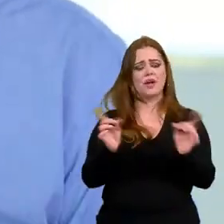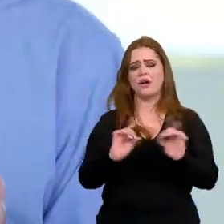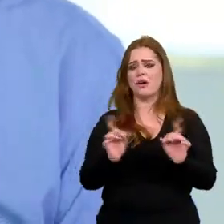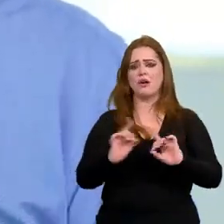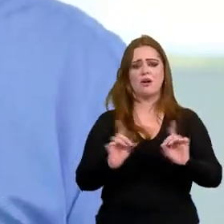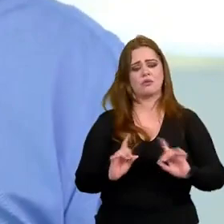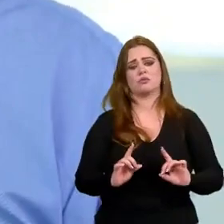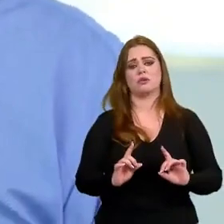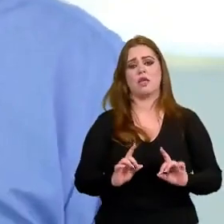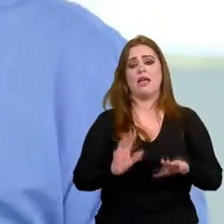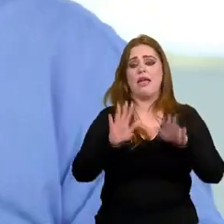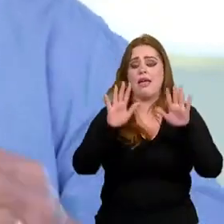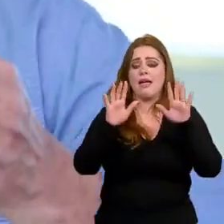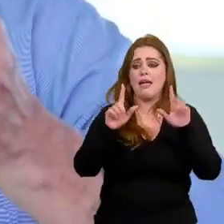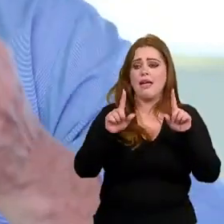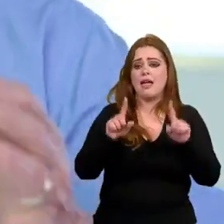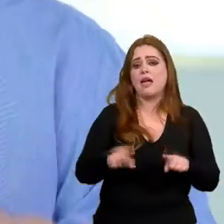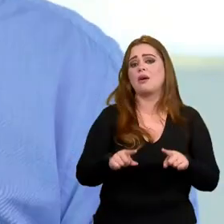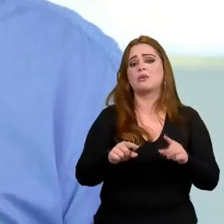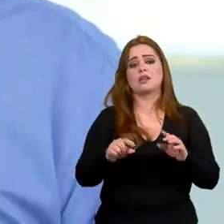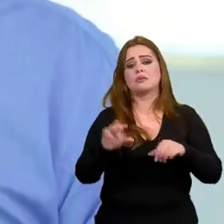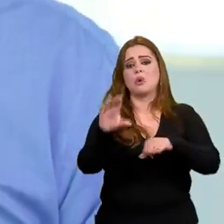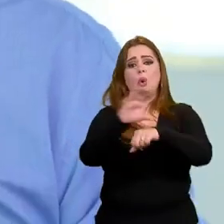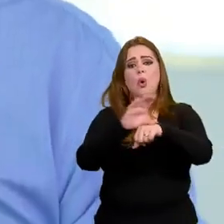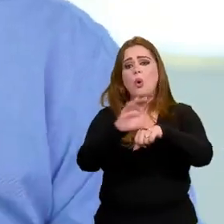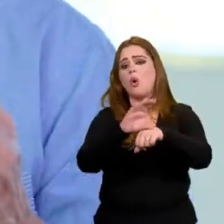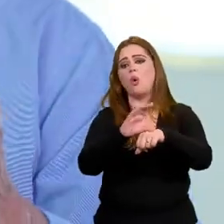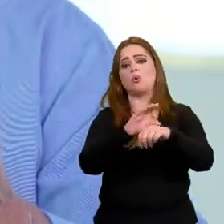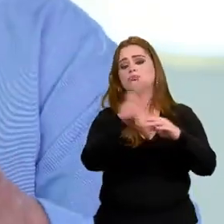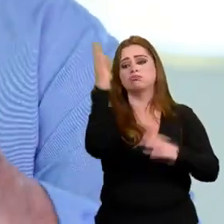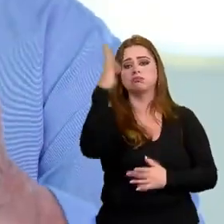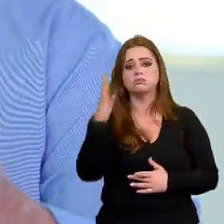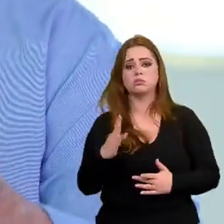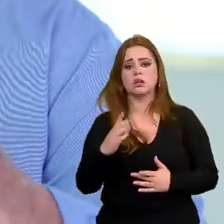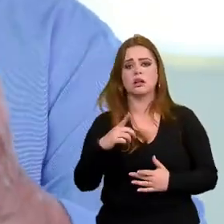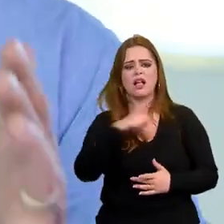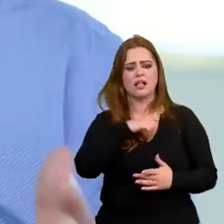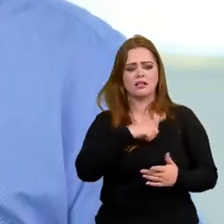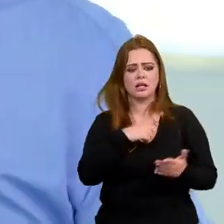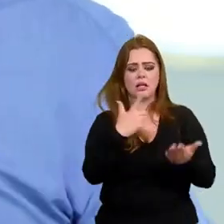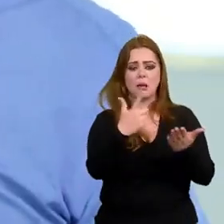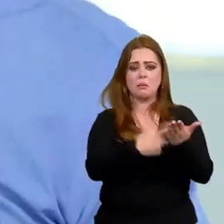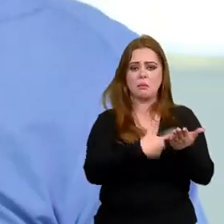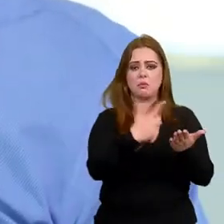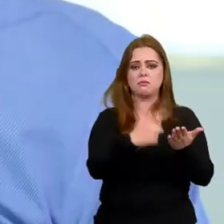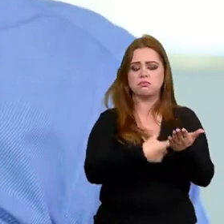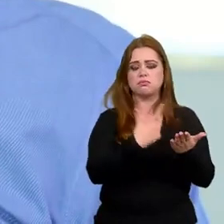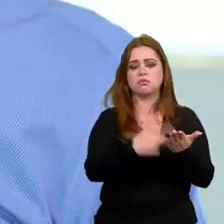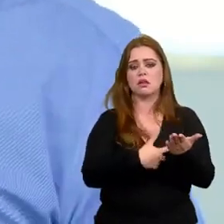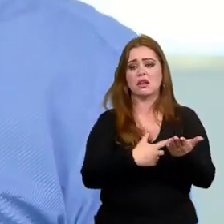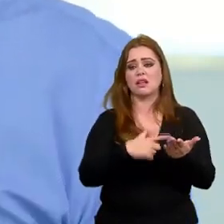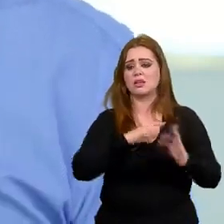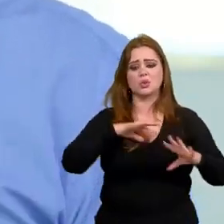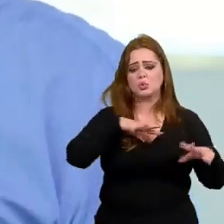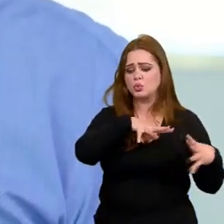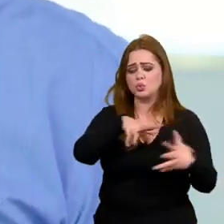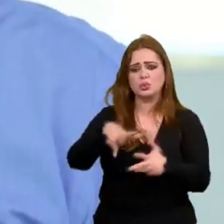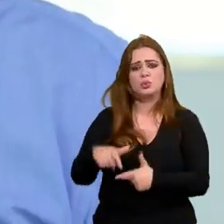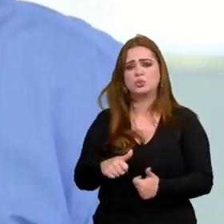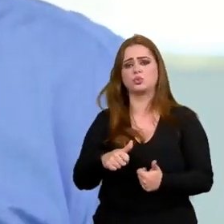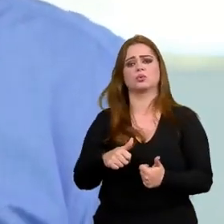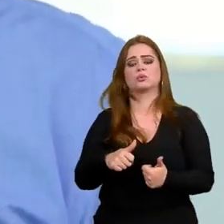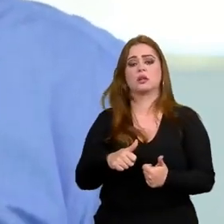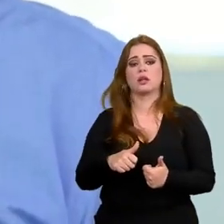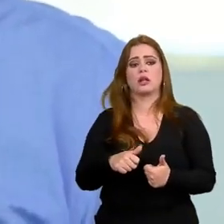na Constituição brasileira, o que eu quero está na Bíblia, o que eu quero está na Declaração Universal dos Direitos Humanos. É só as